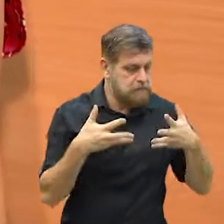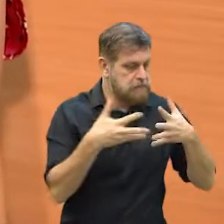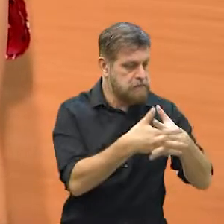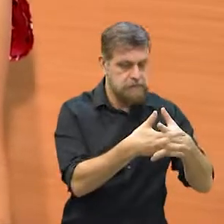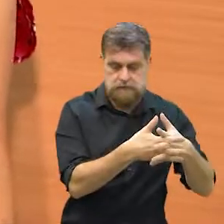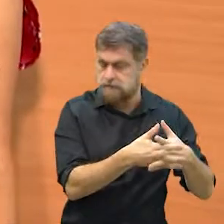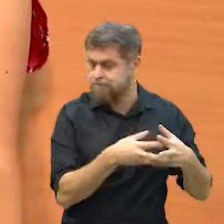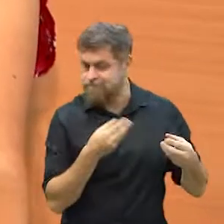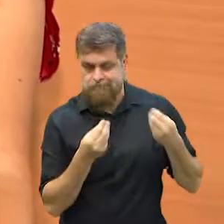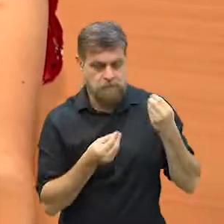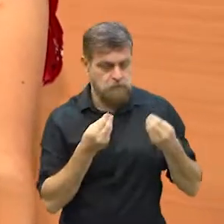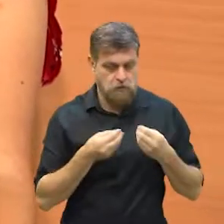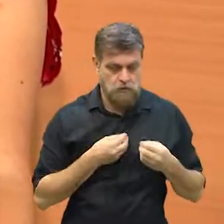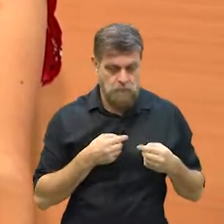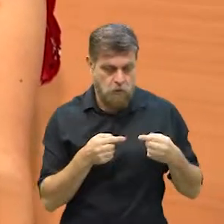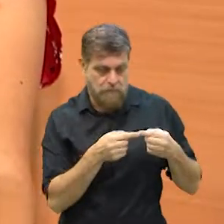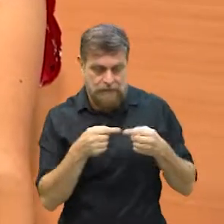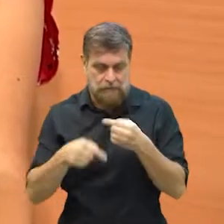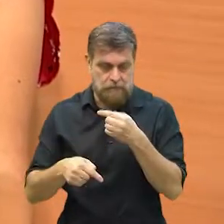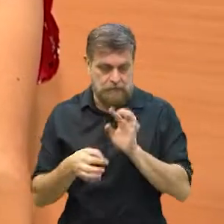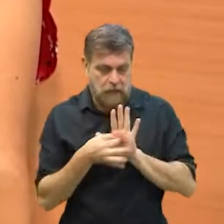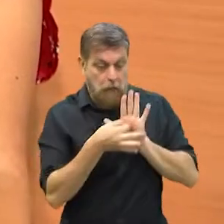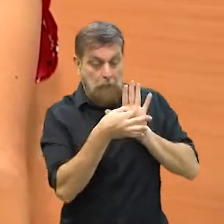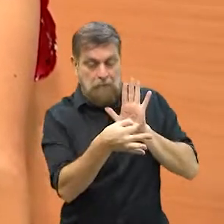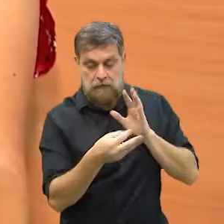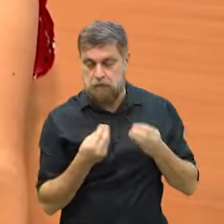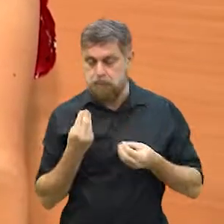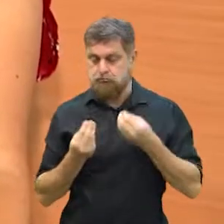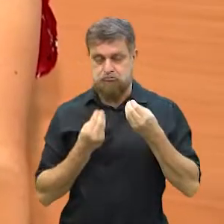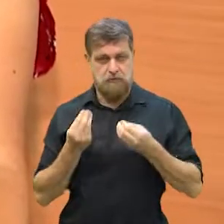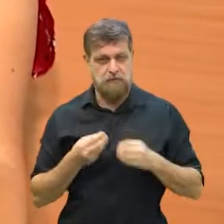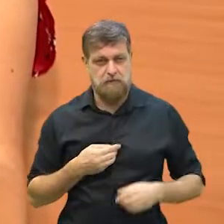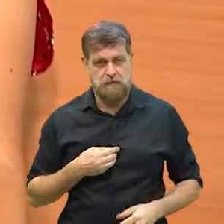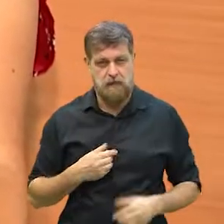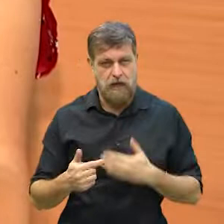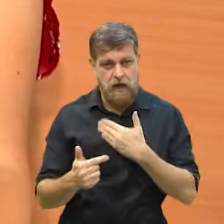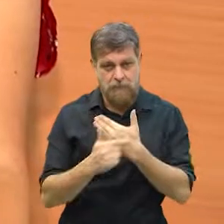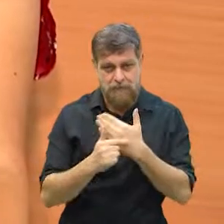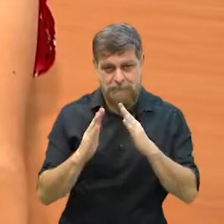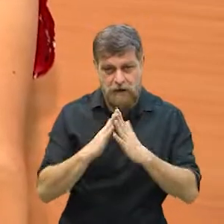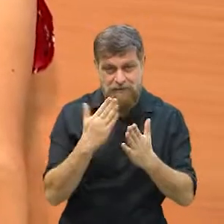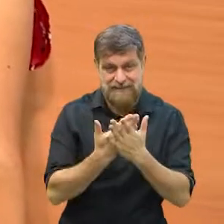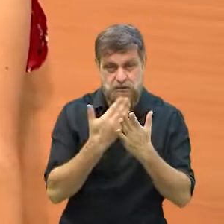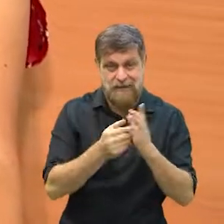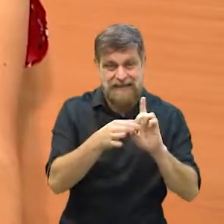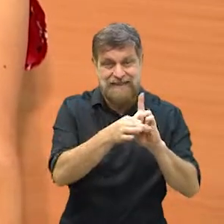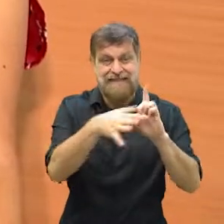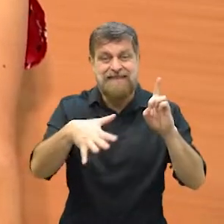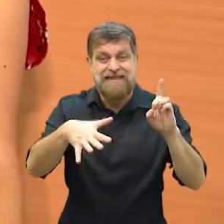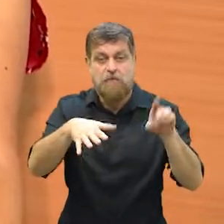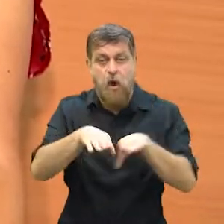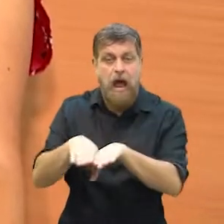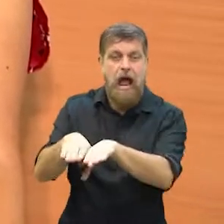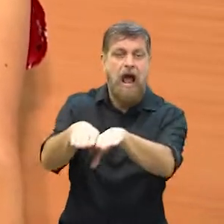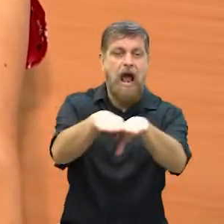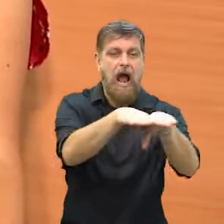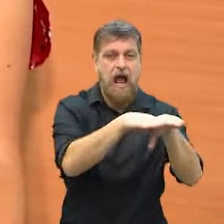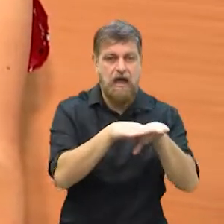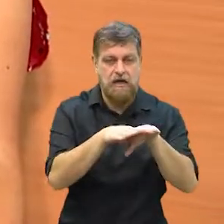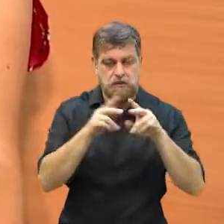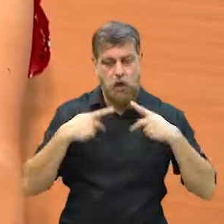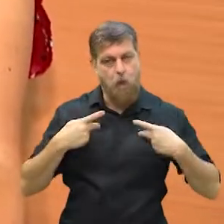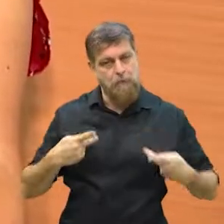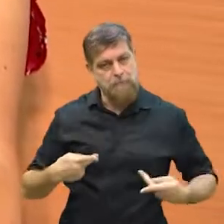sociedade, né? E que é papel da escola, papel da escola ser uma escola democrática, uma escola que